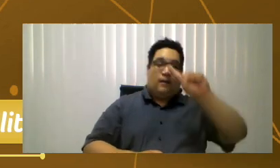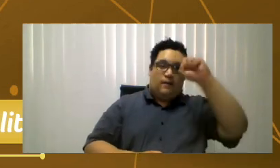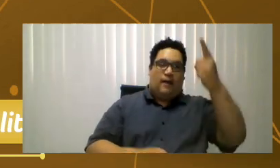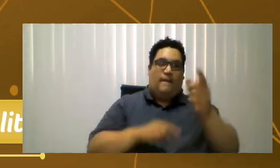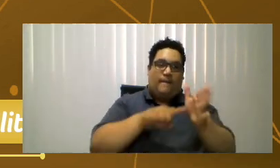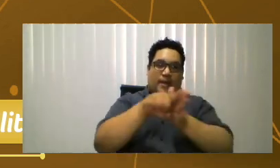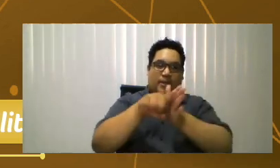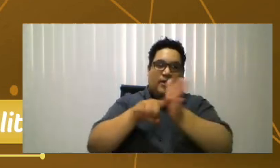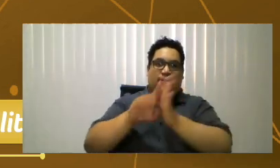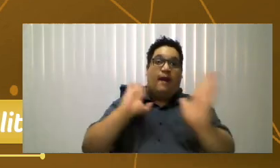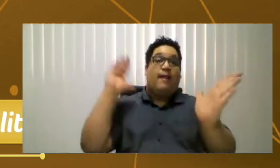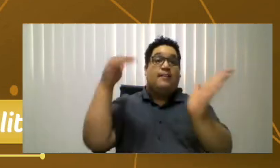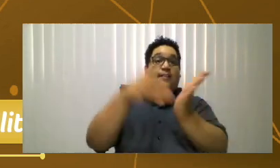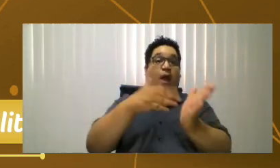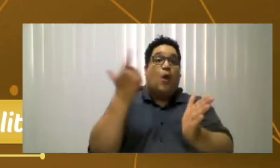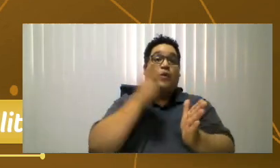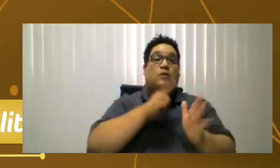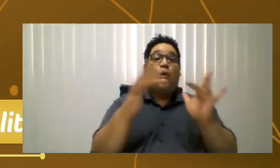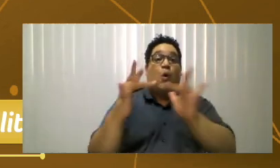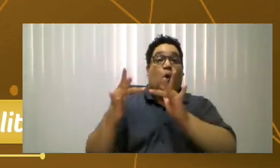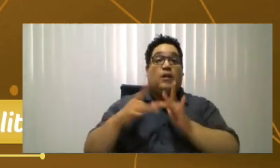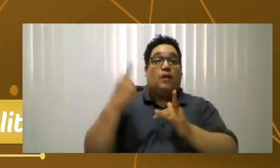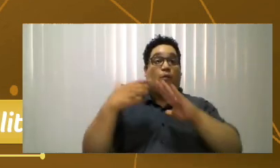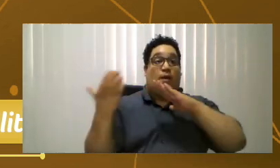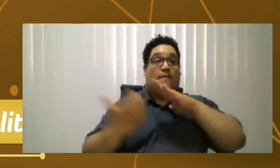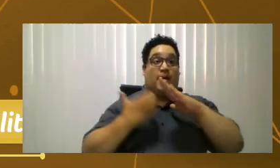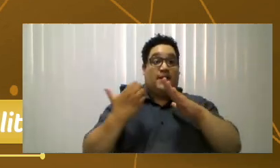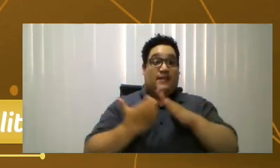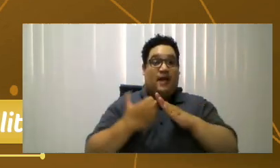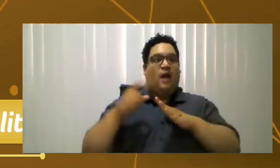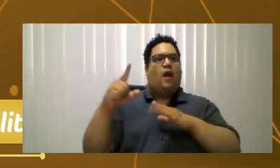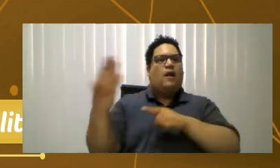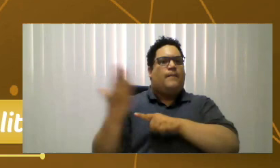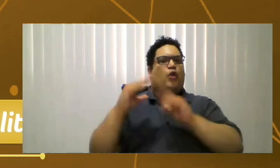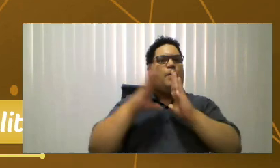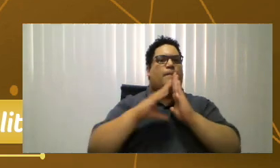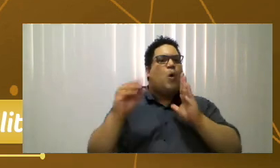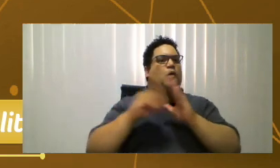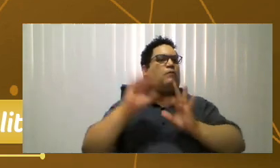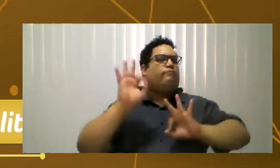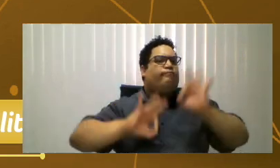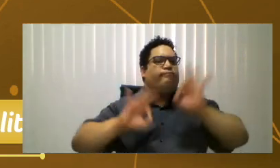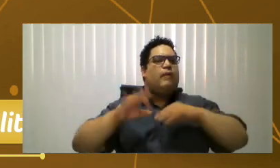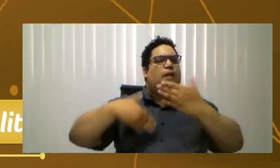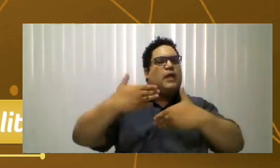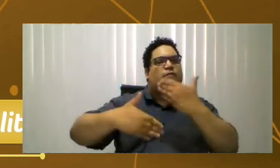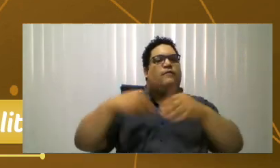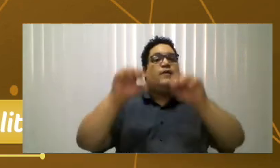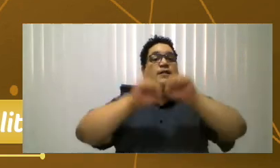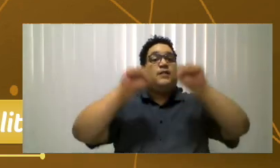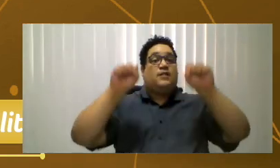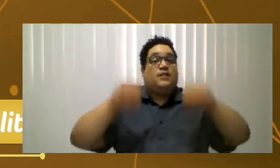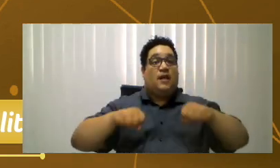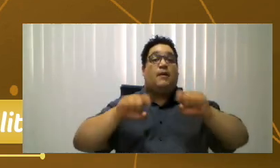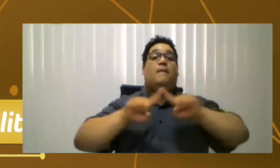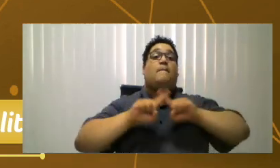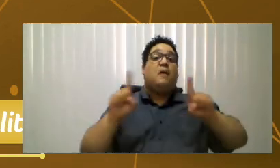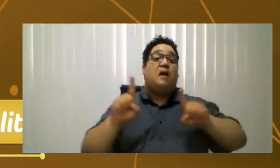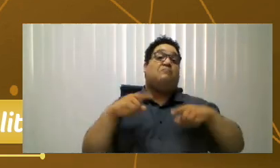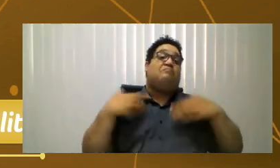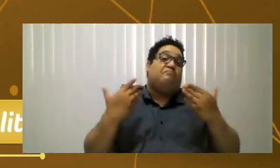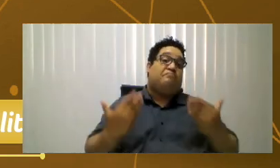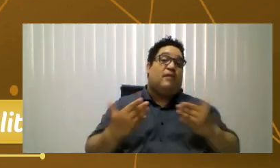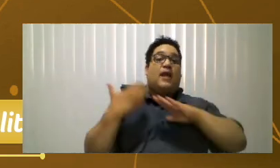até chegamos a entrar em contato com uma empresa que mostrou um modelo para a gente, começou a desenvolver o dashboard, mas a empresa